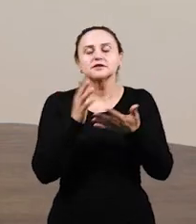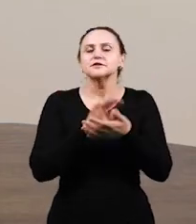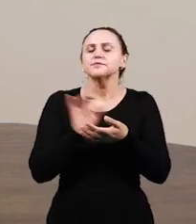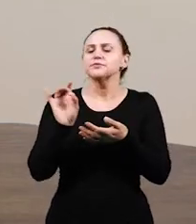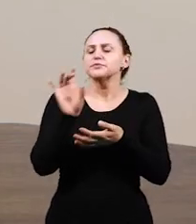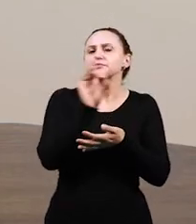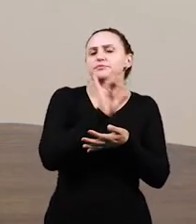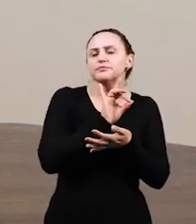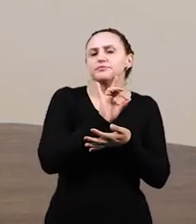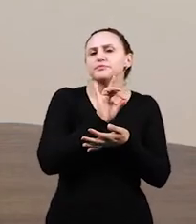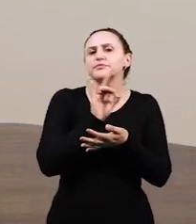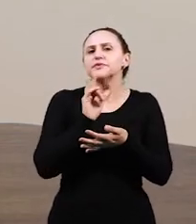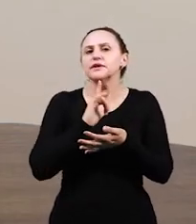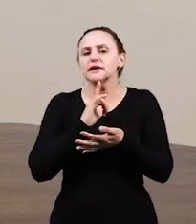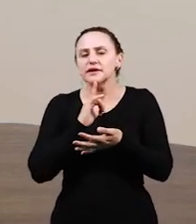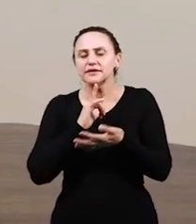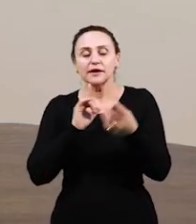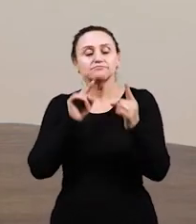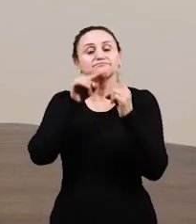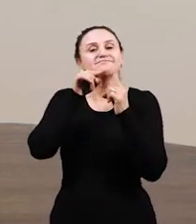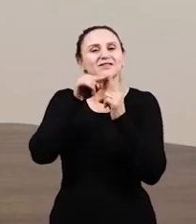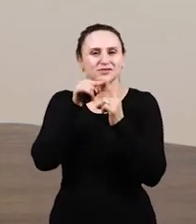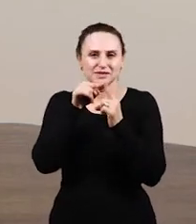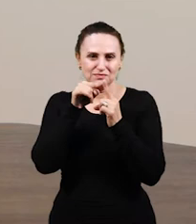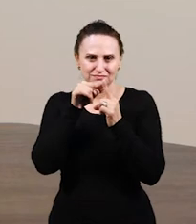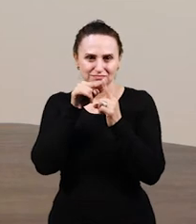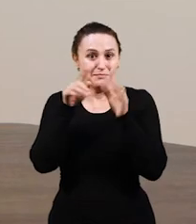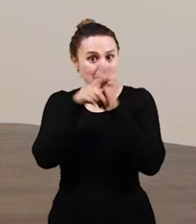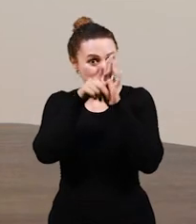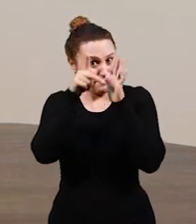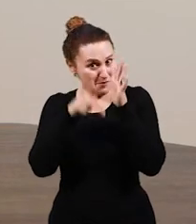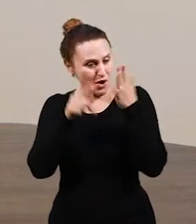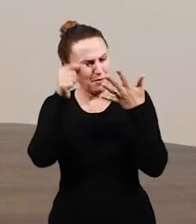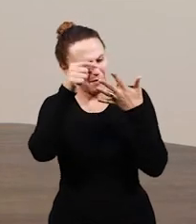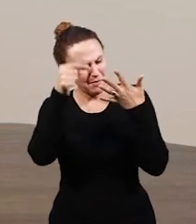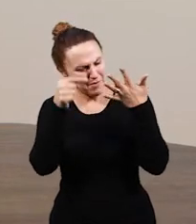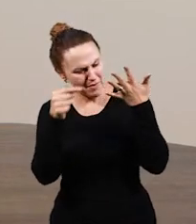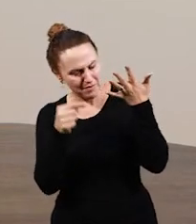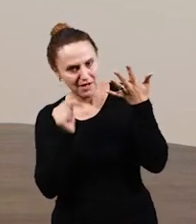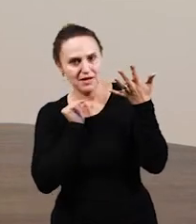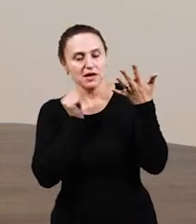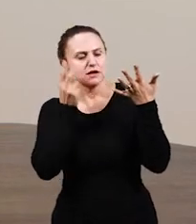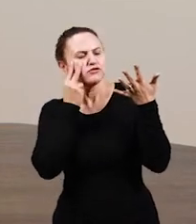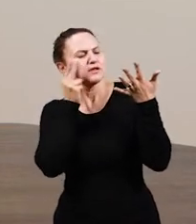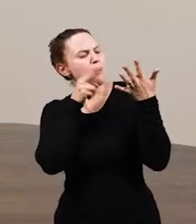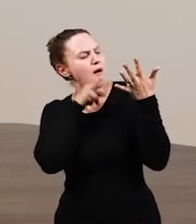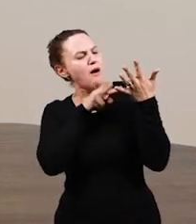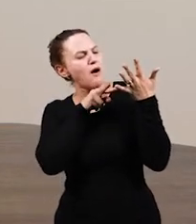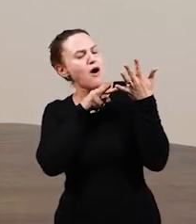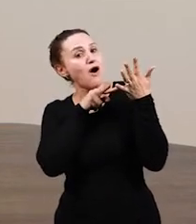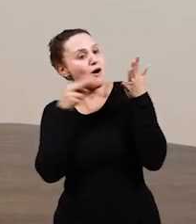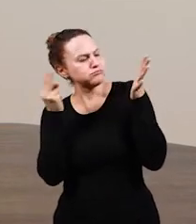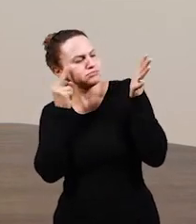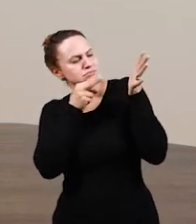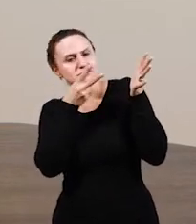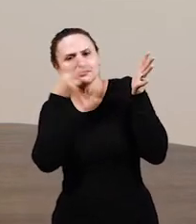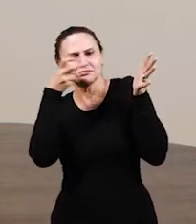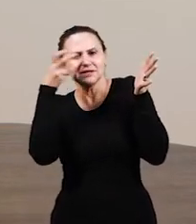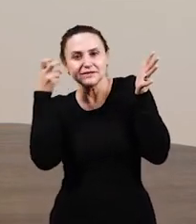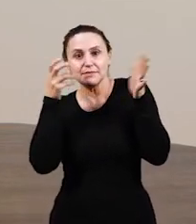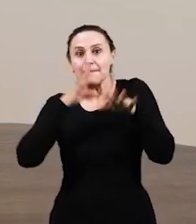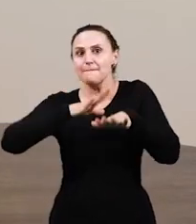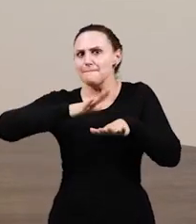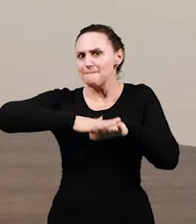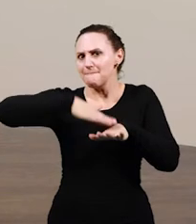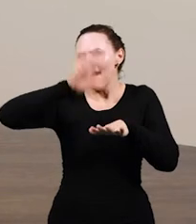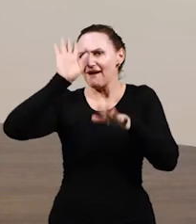desde o início que é pode ser que a que a gente Olhe para o enunciado e encontre mais